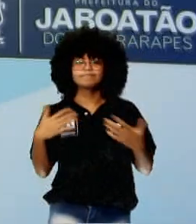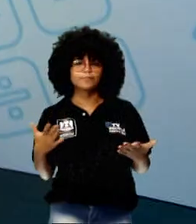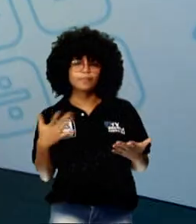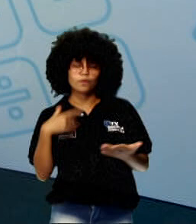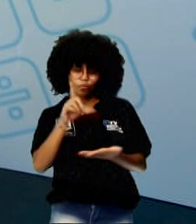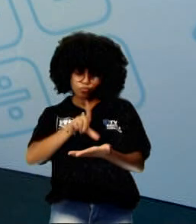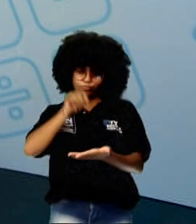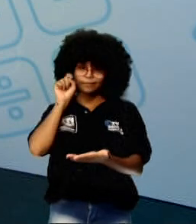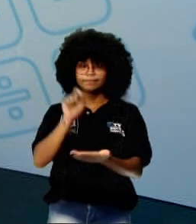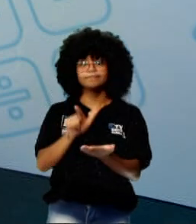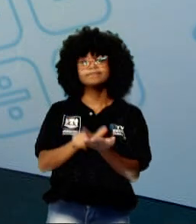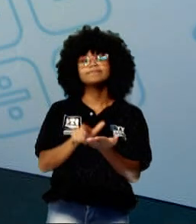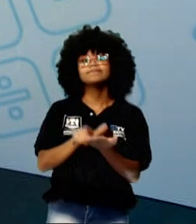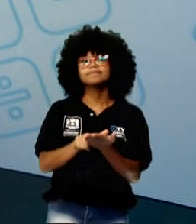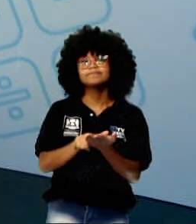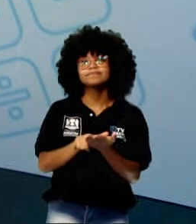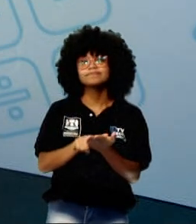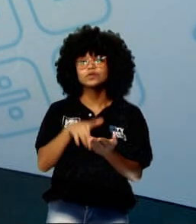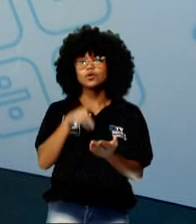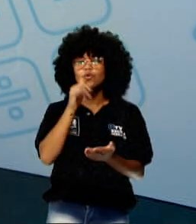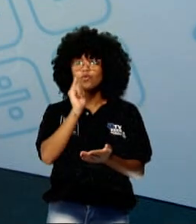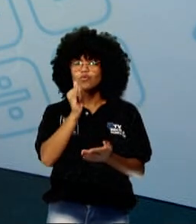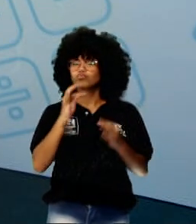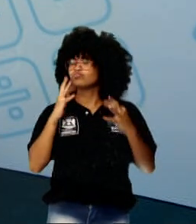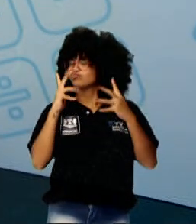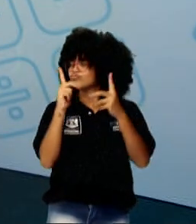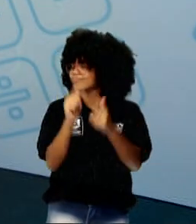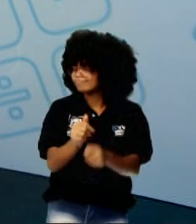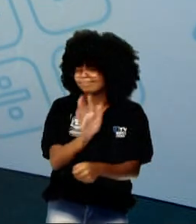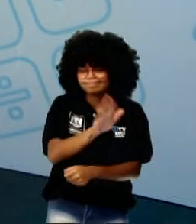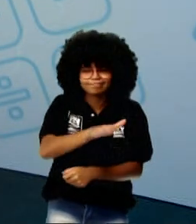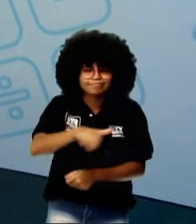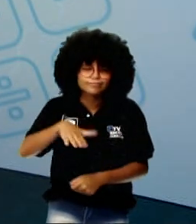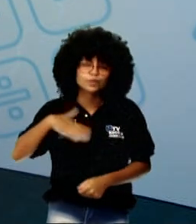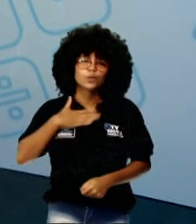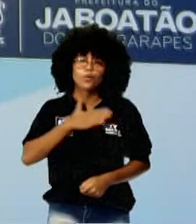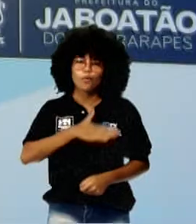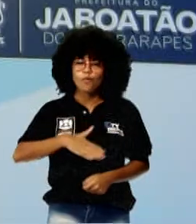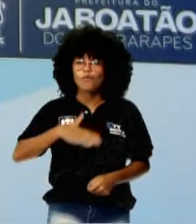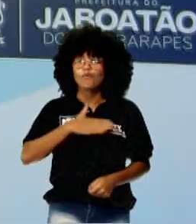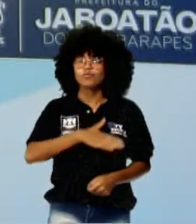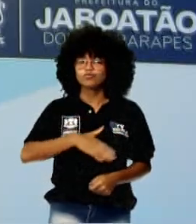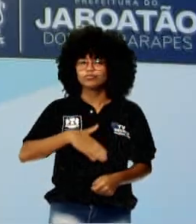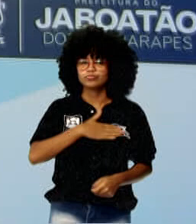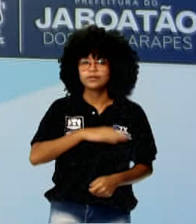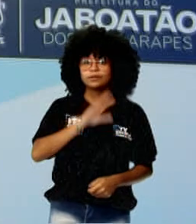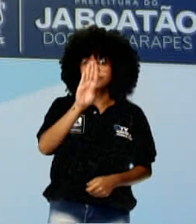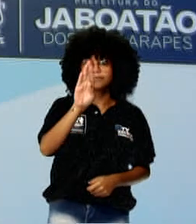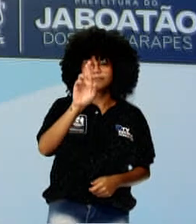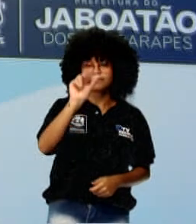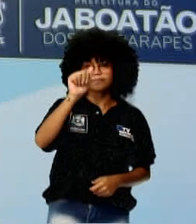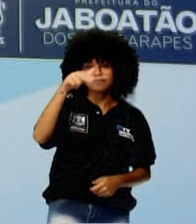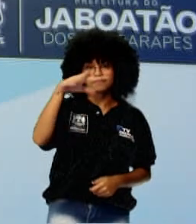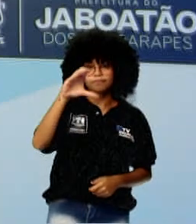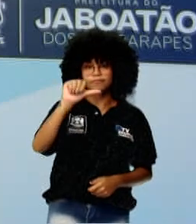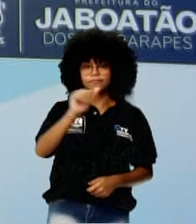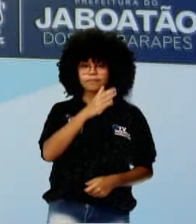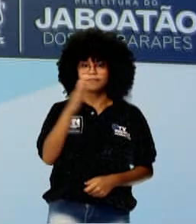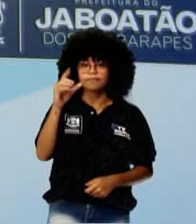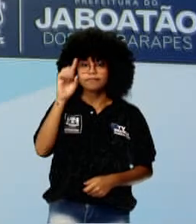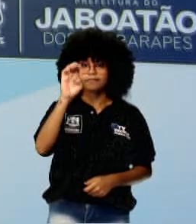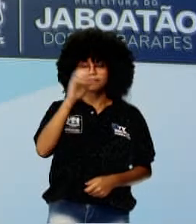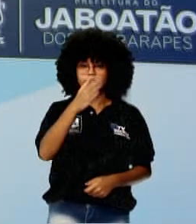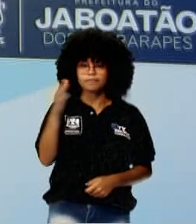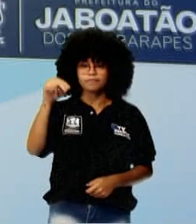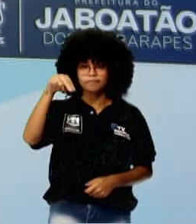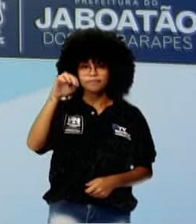escolhi daqui desse livro um conto que toda criança adora, que é o conto da Branca de Neve. Pense aí em quantas vezes você já ouviu a